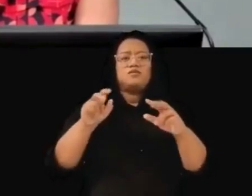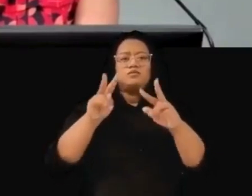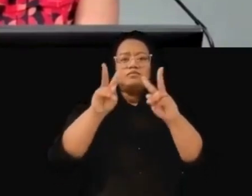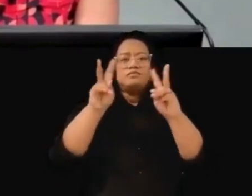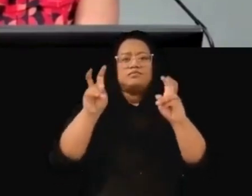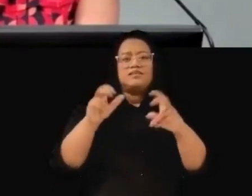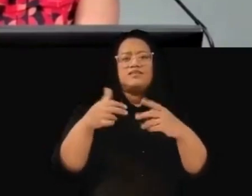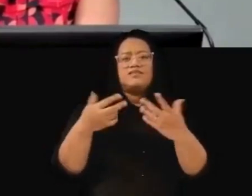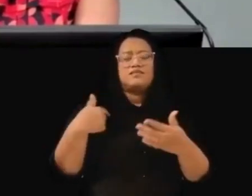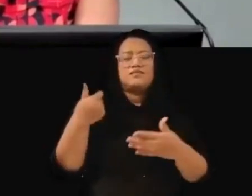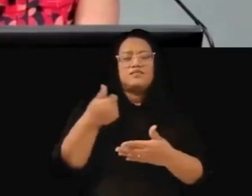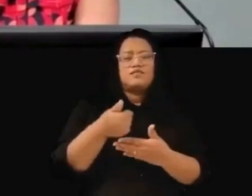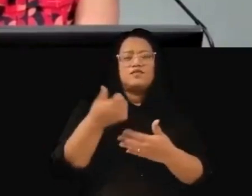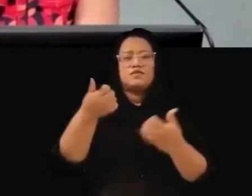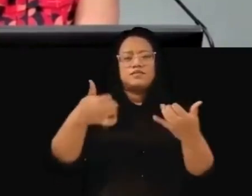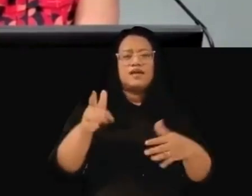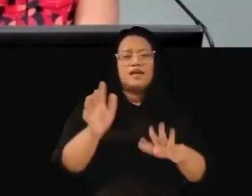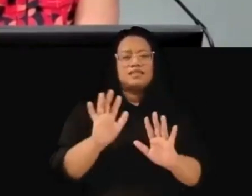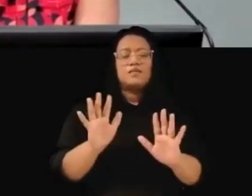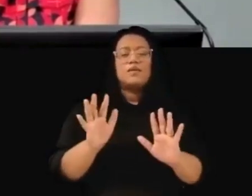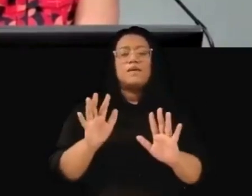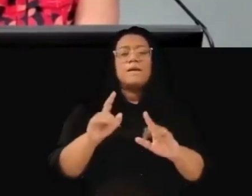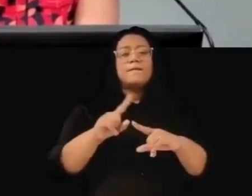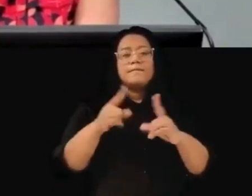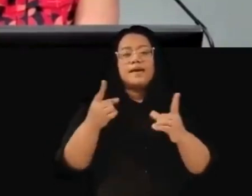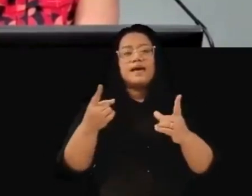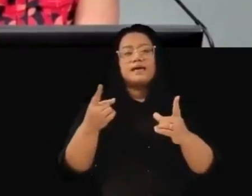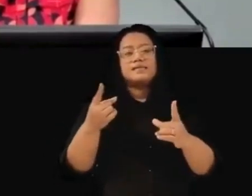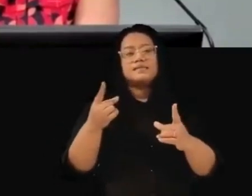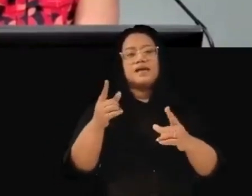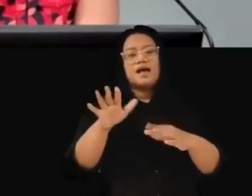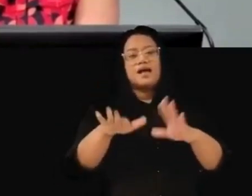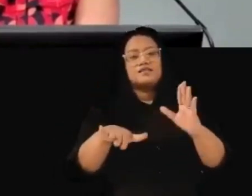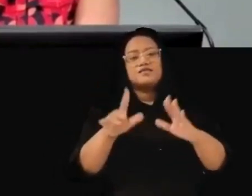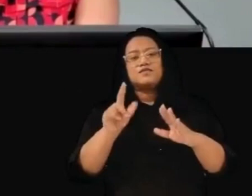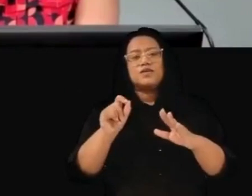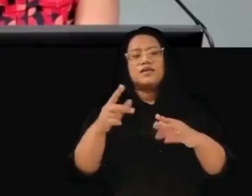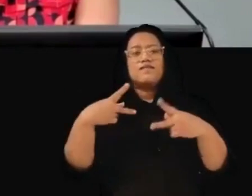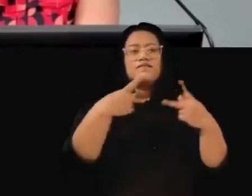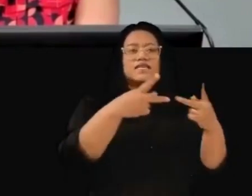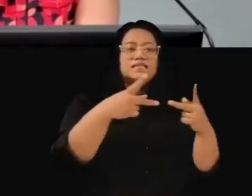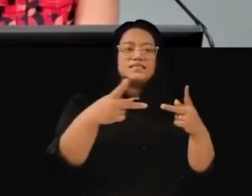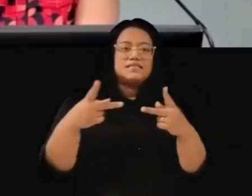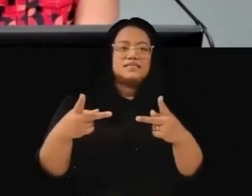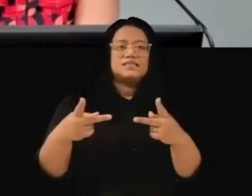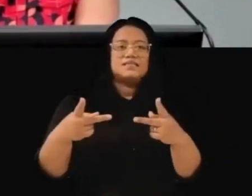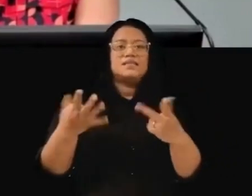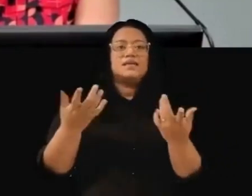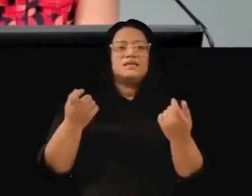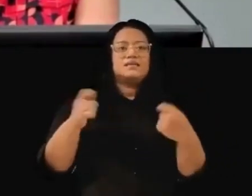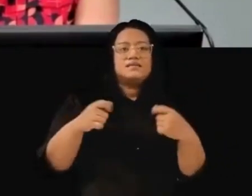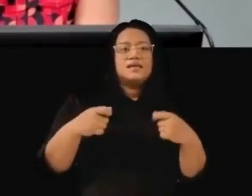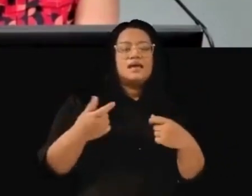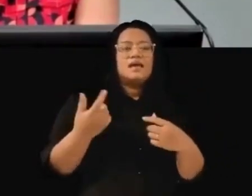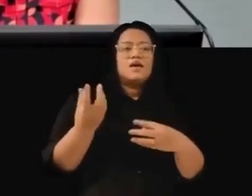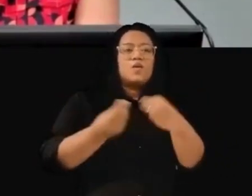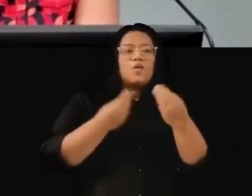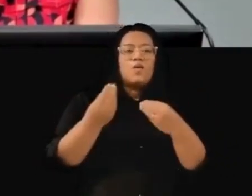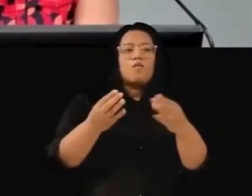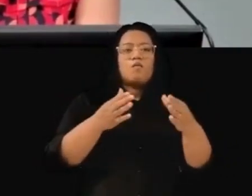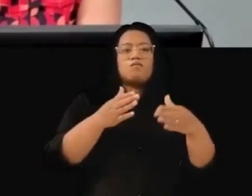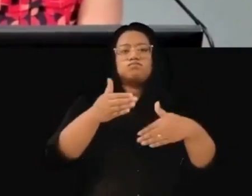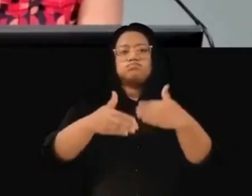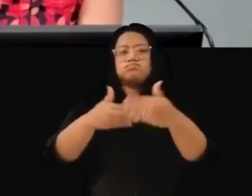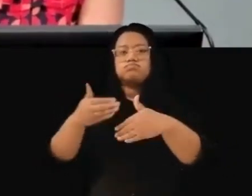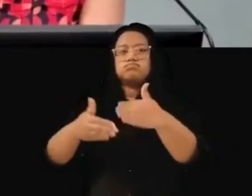preciso retomar, mas talvez promover visitas de campo, né, como parte do processo, acho que seria